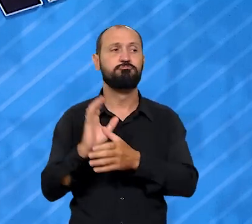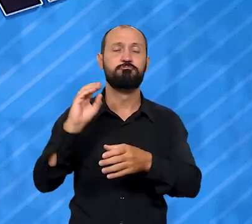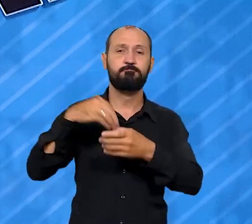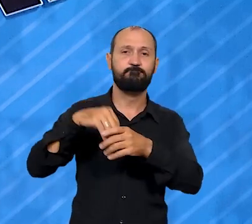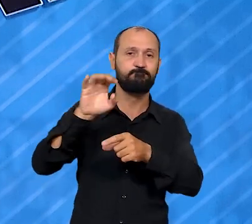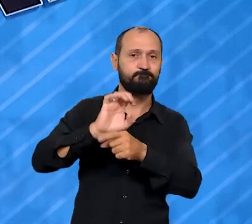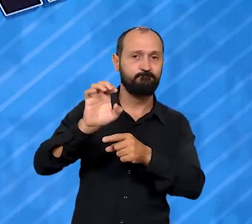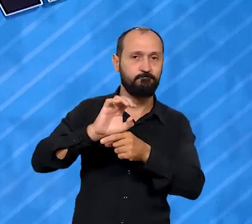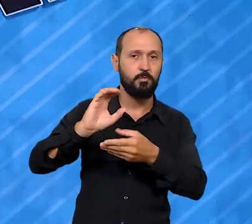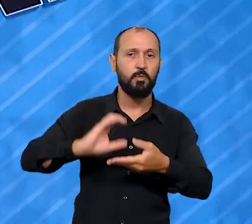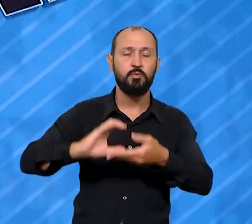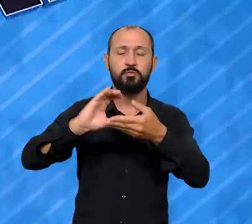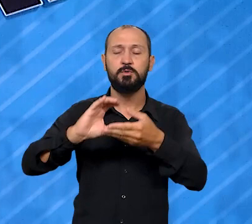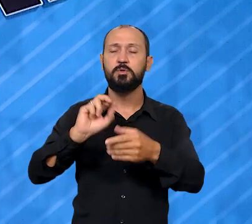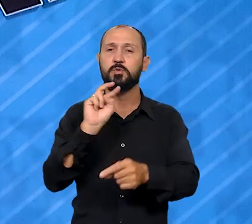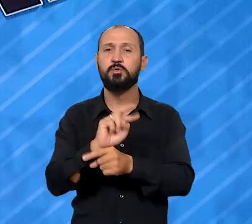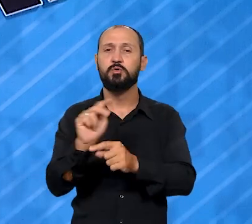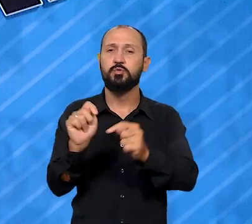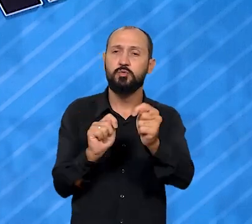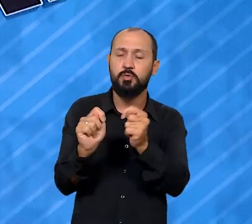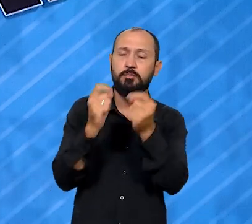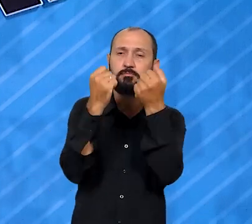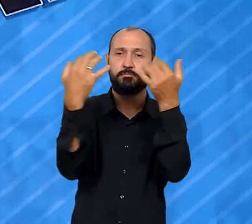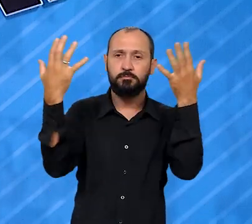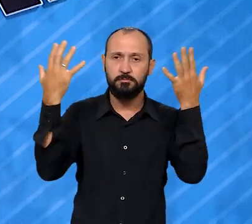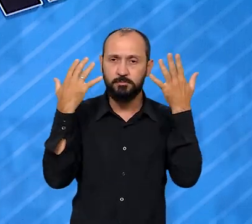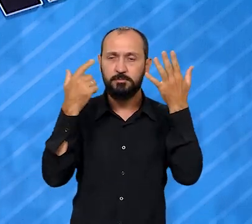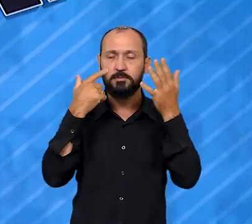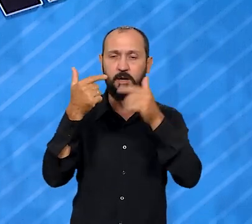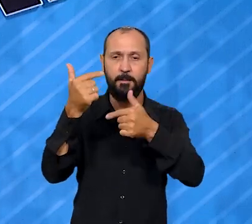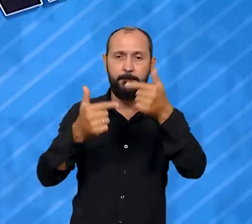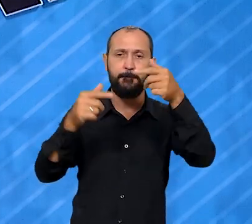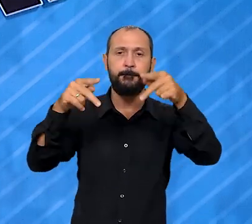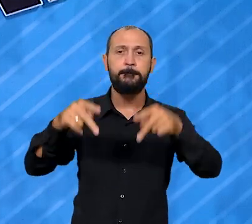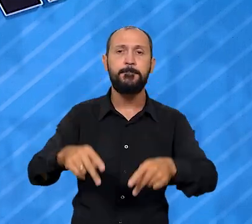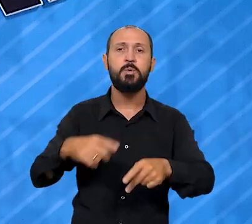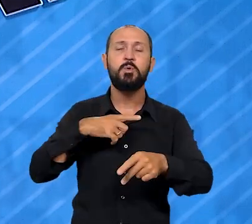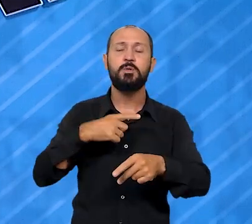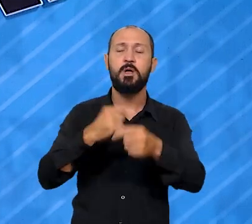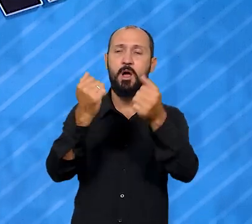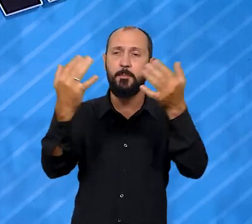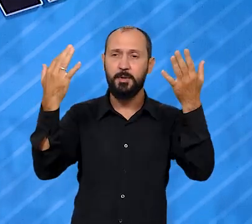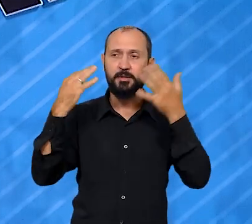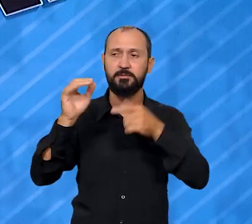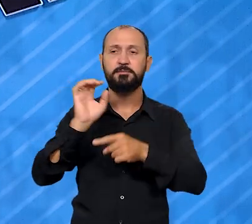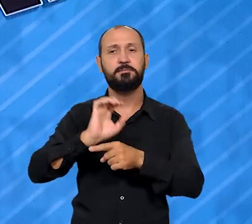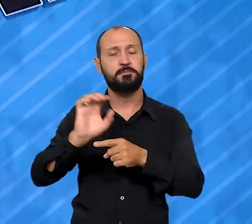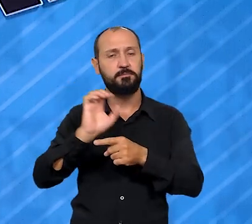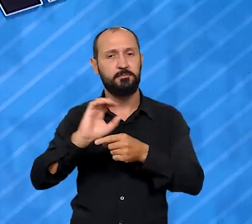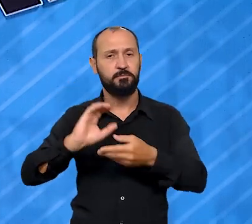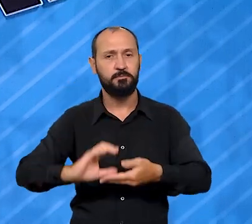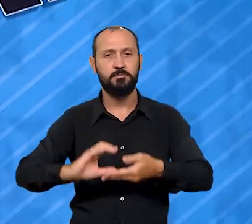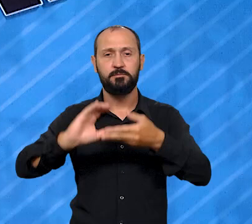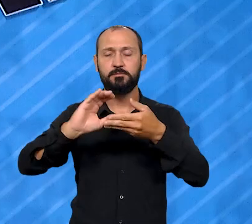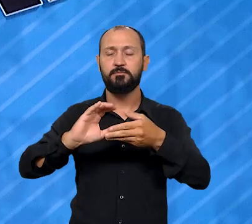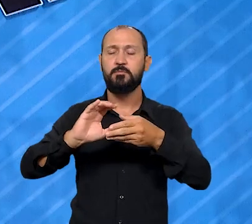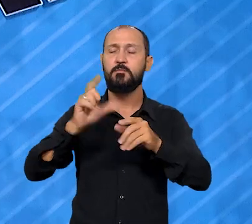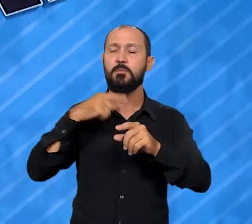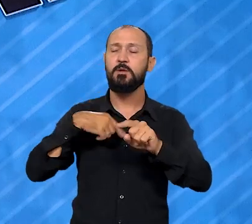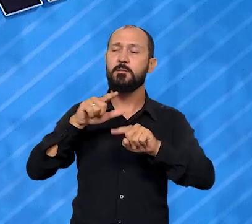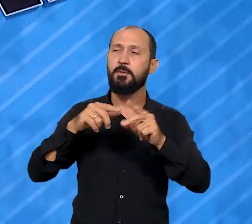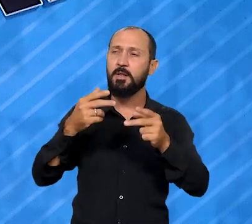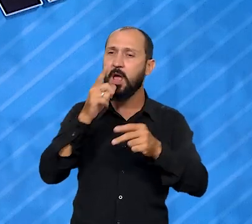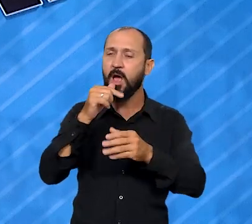no Estado nós temos o Conselho Estadual de Controle Ambiental, que é quem dita a política ambiental do Estado, o Conselho Estadual